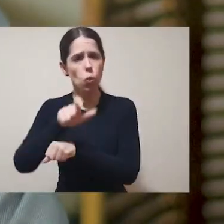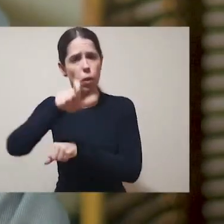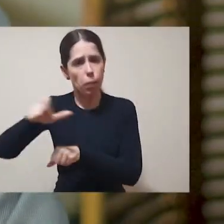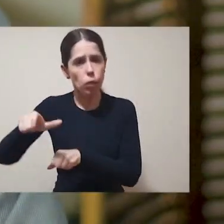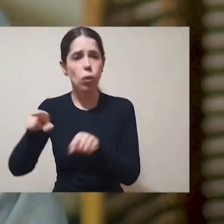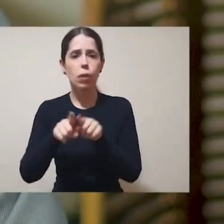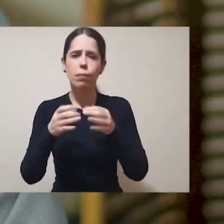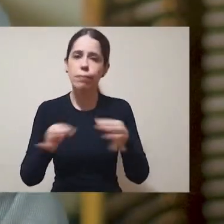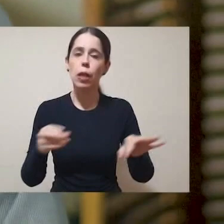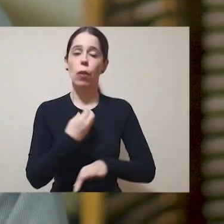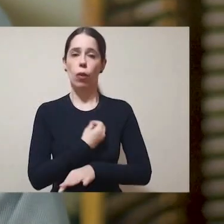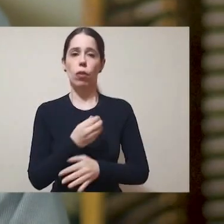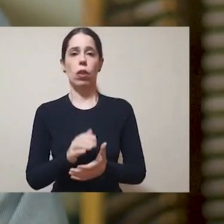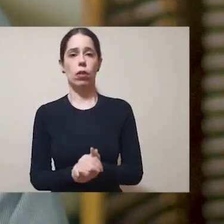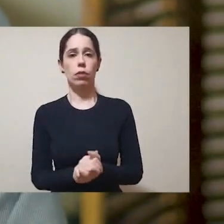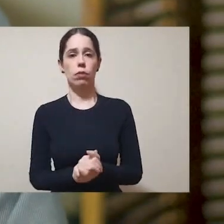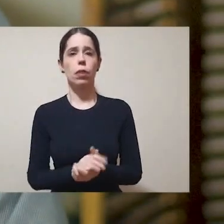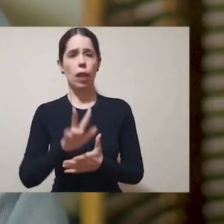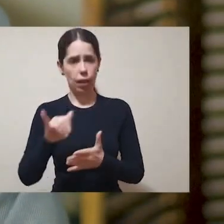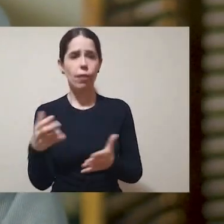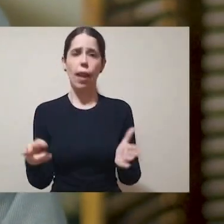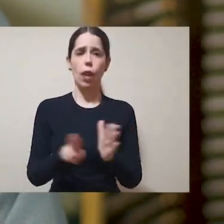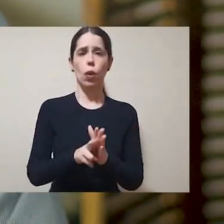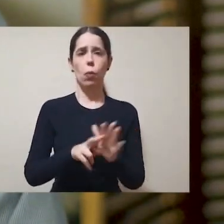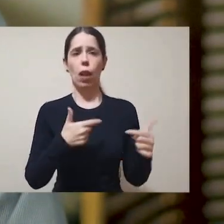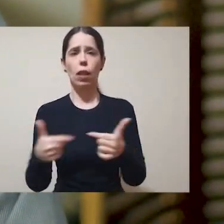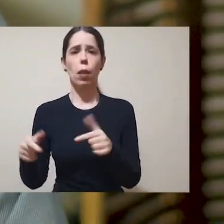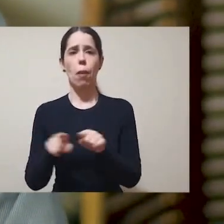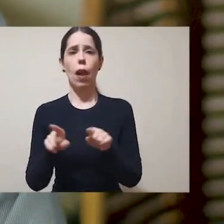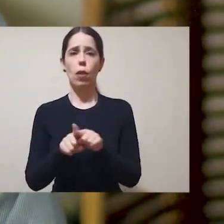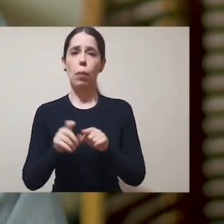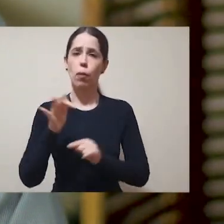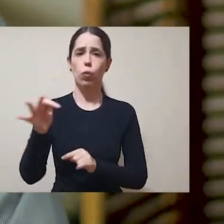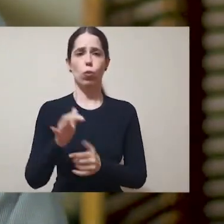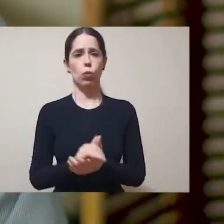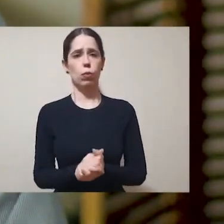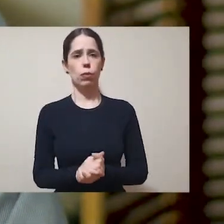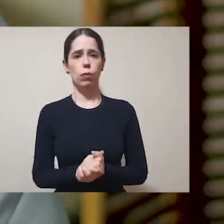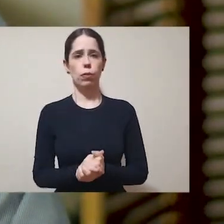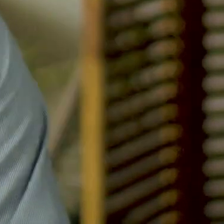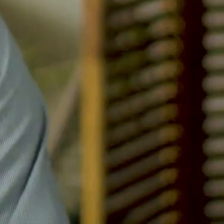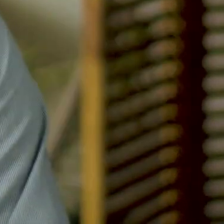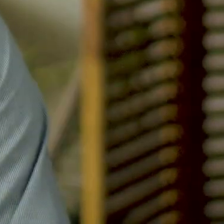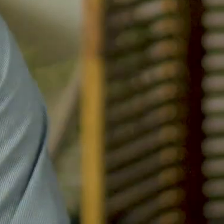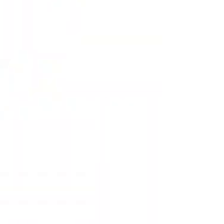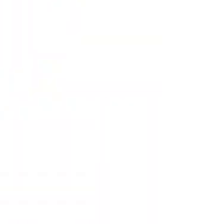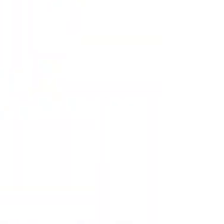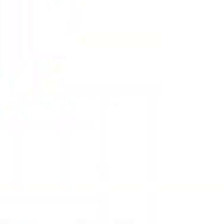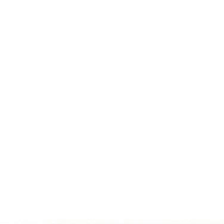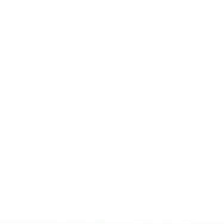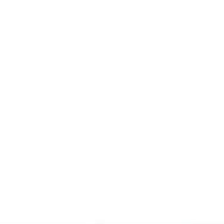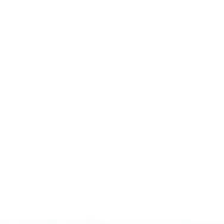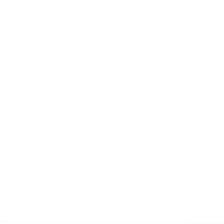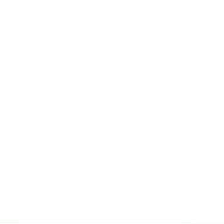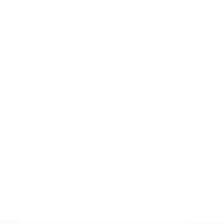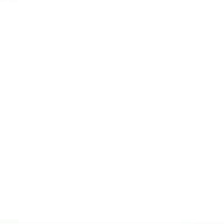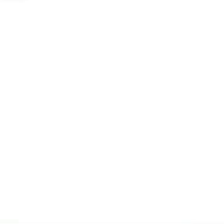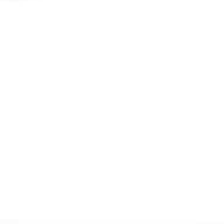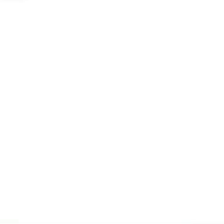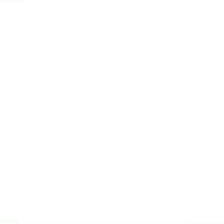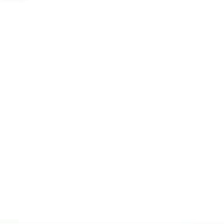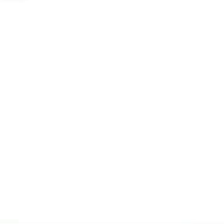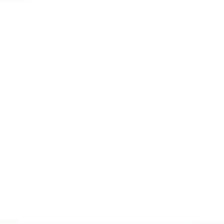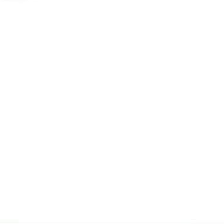Estamos cuidando das pessoas, salvando vidas e vamos recuperar os empregos e o nosso futuro.